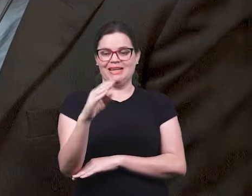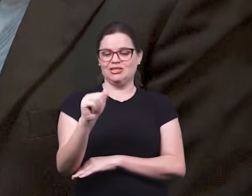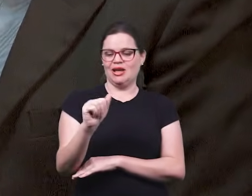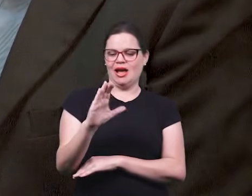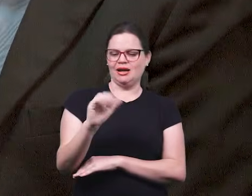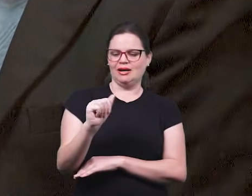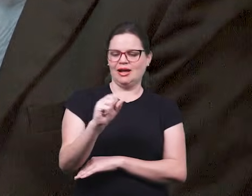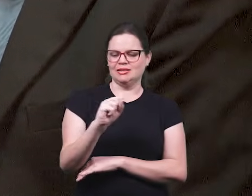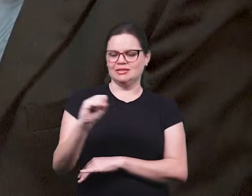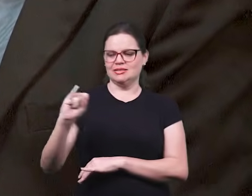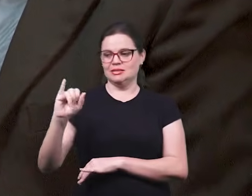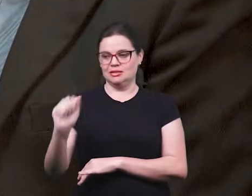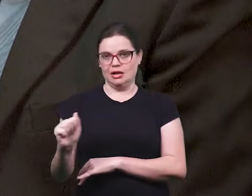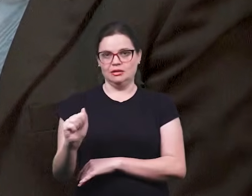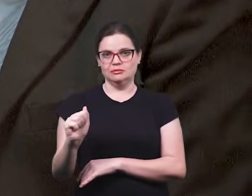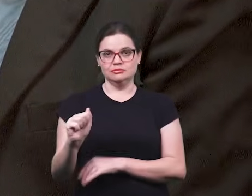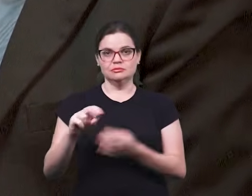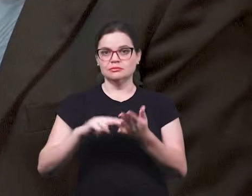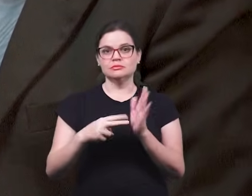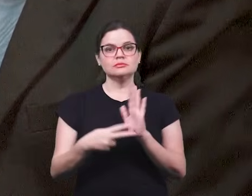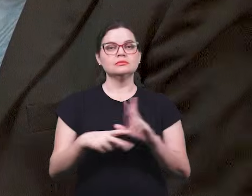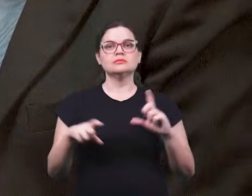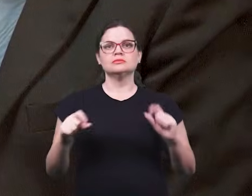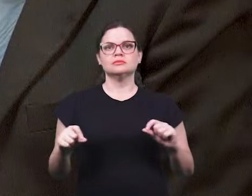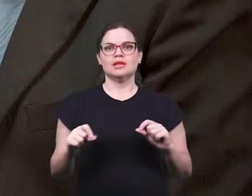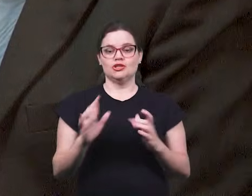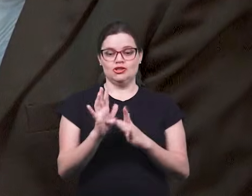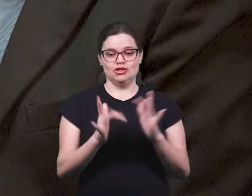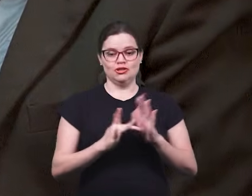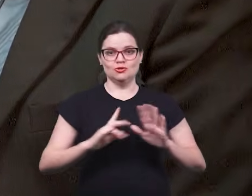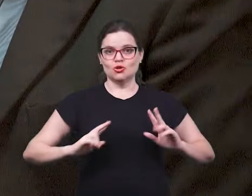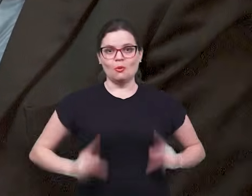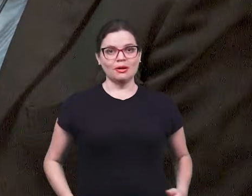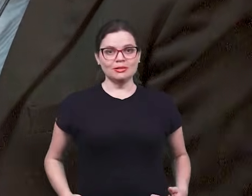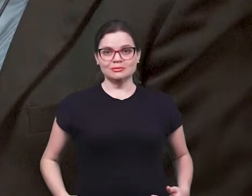acácia. É Jesus, o homem